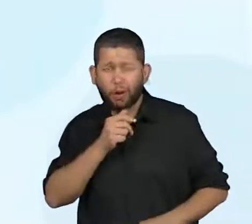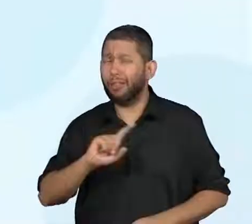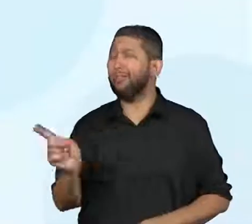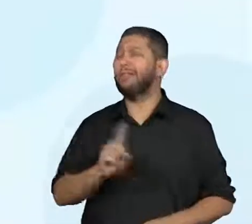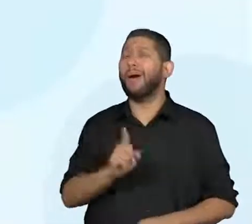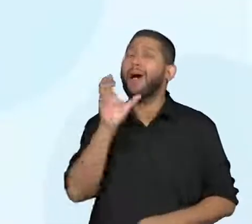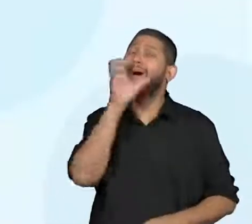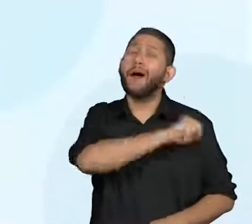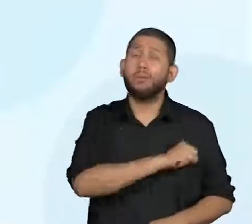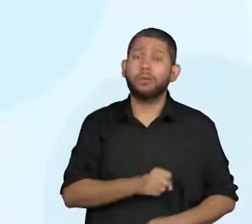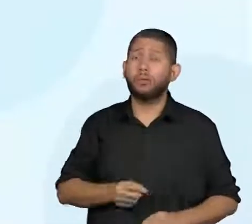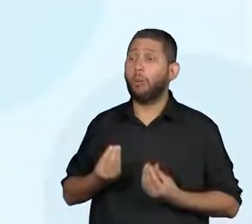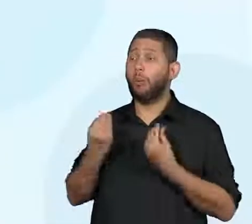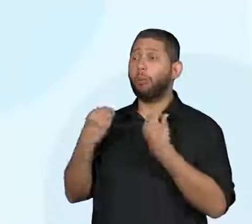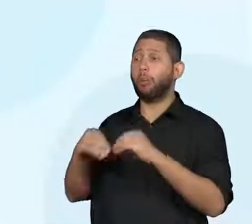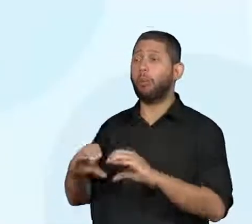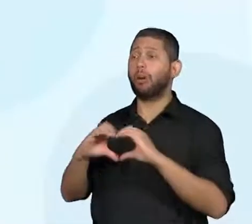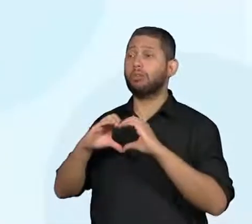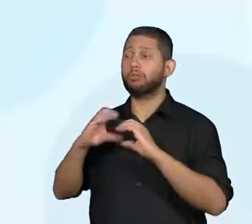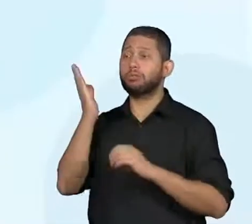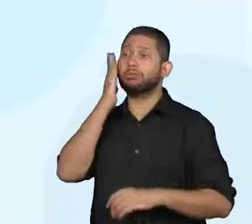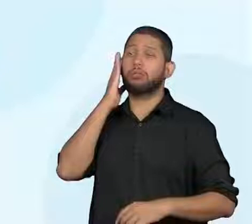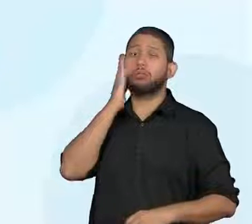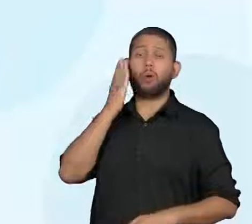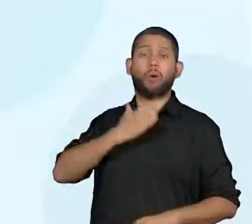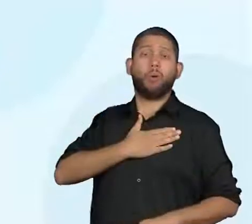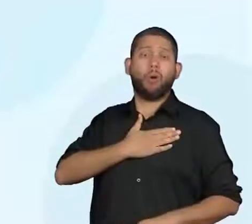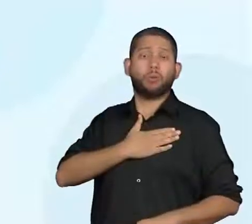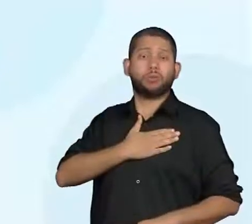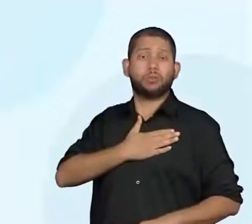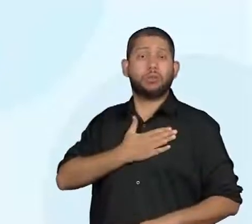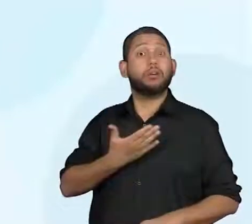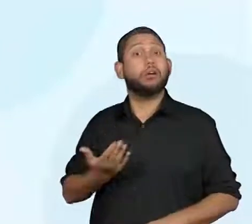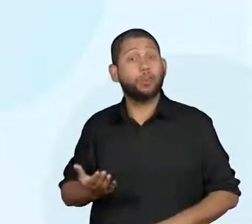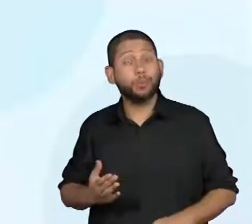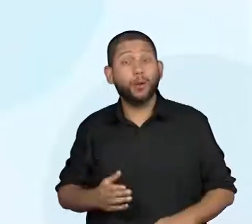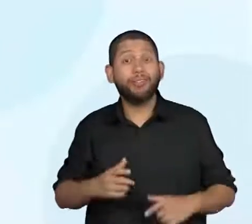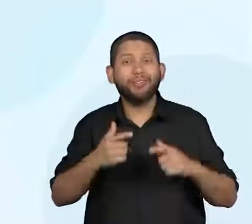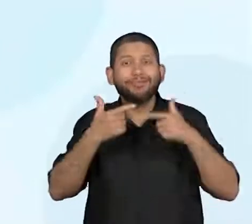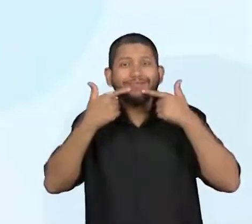Não. Ela é rápida.